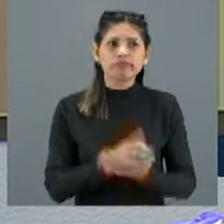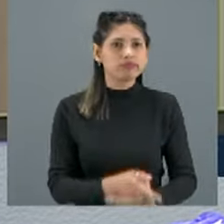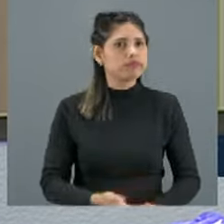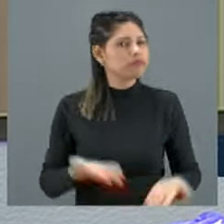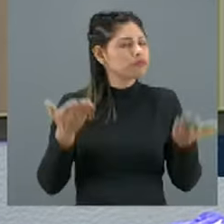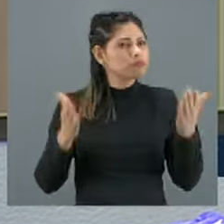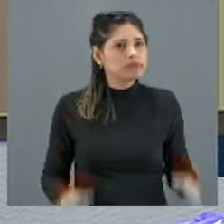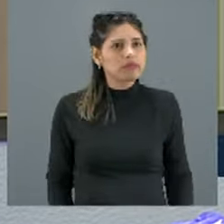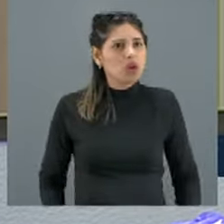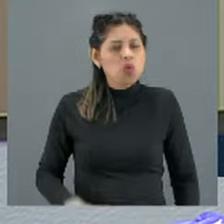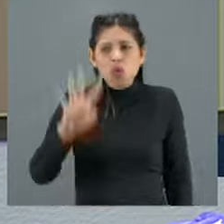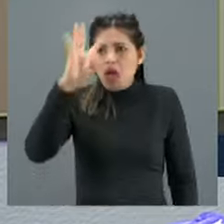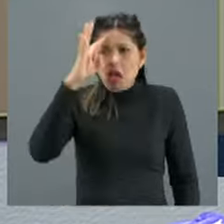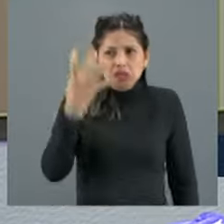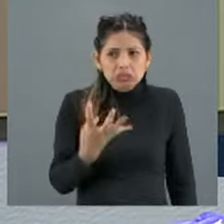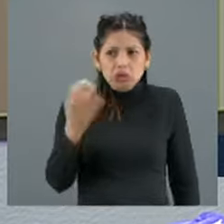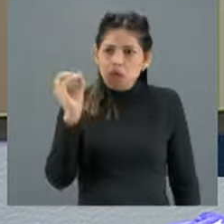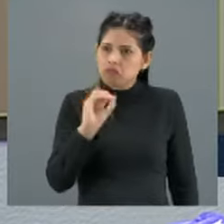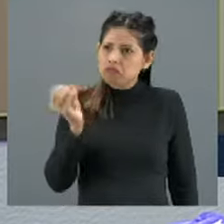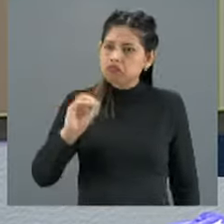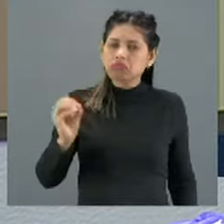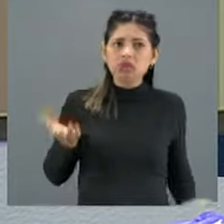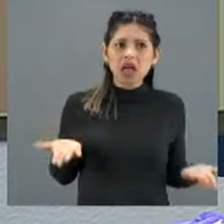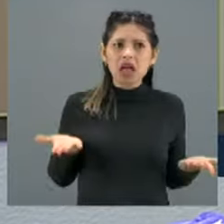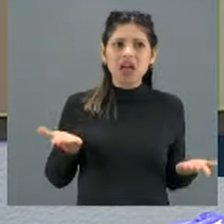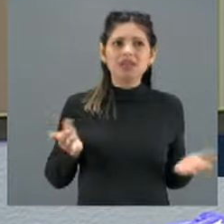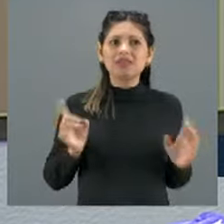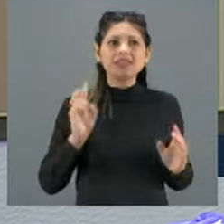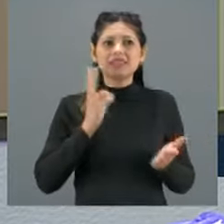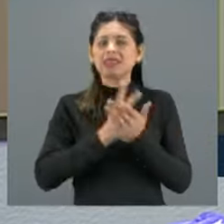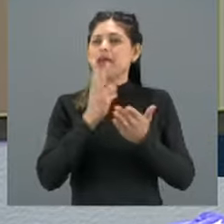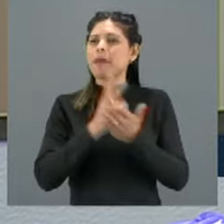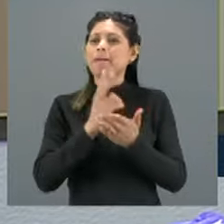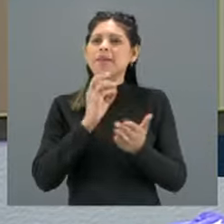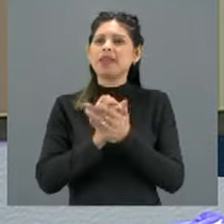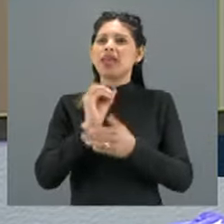Essa aí é a ideia da ZUNG, junto com a FUNAI.